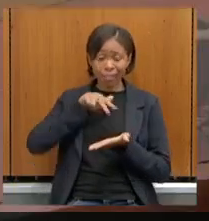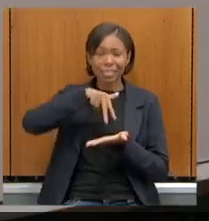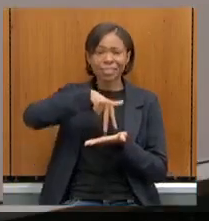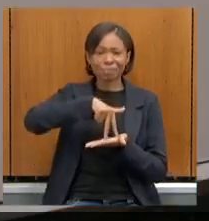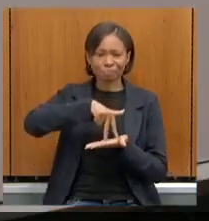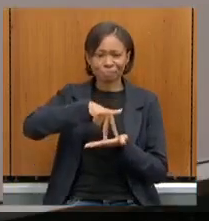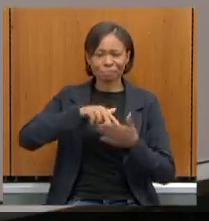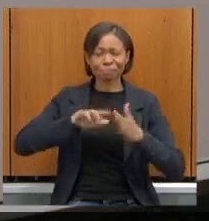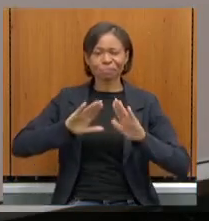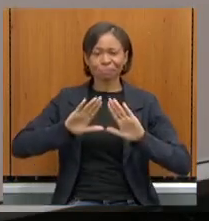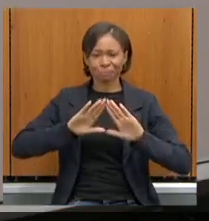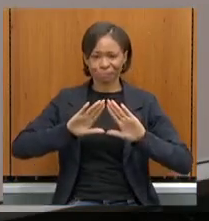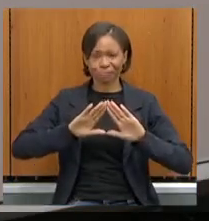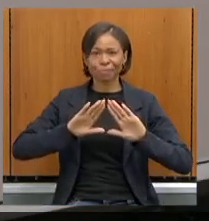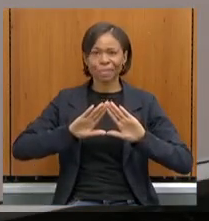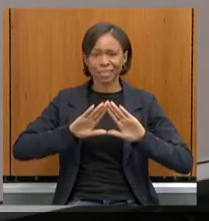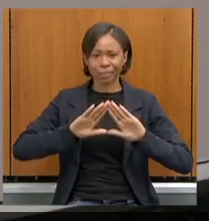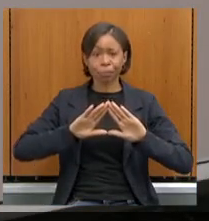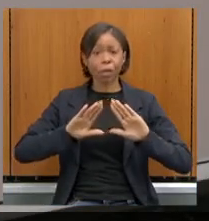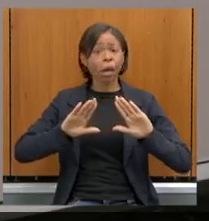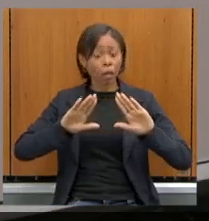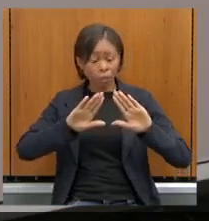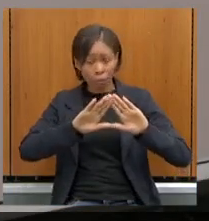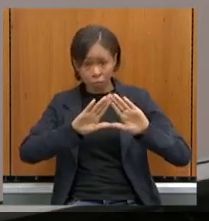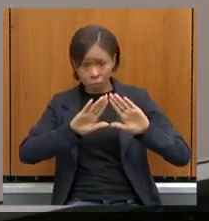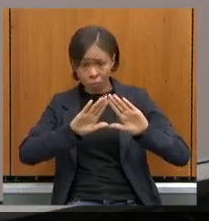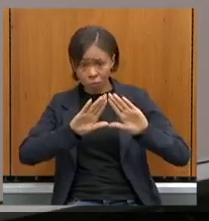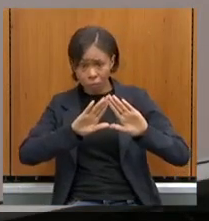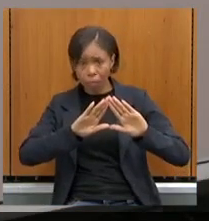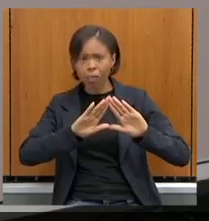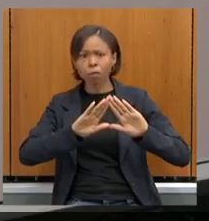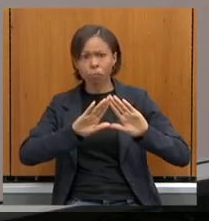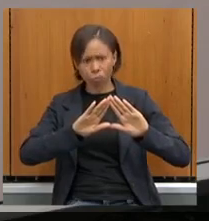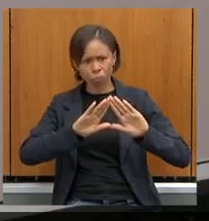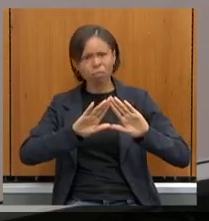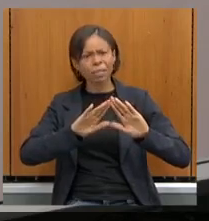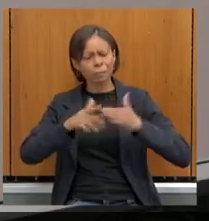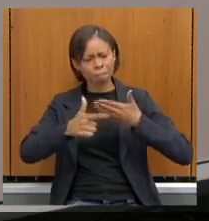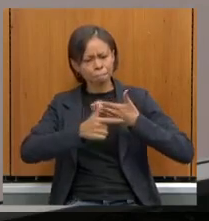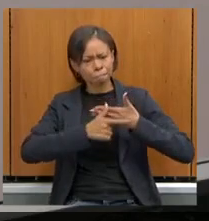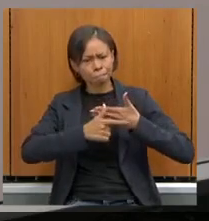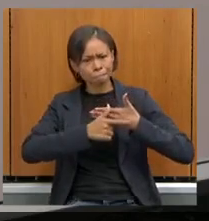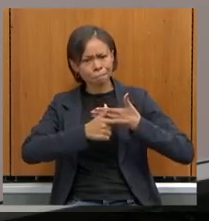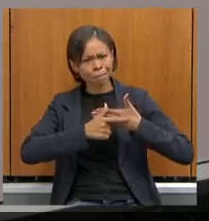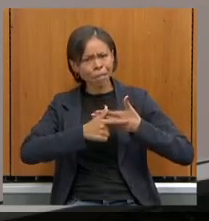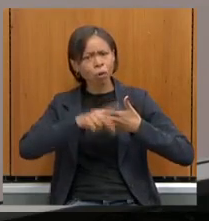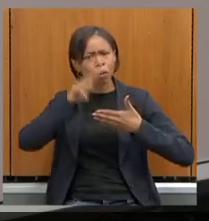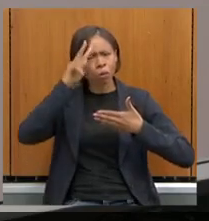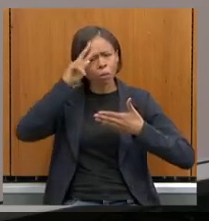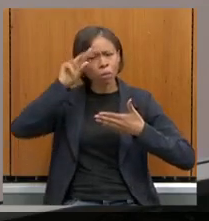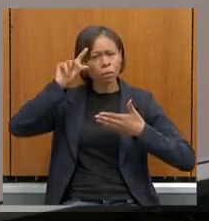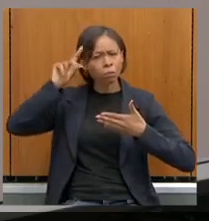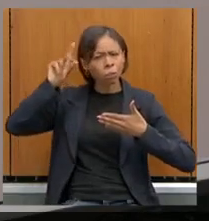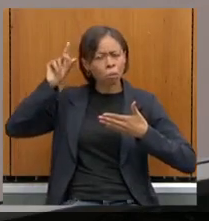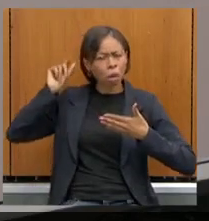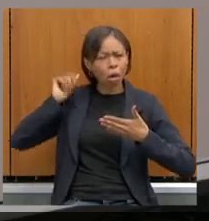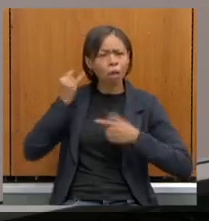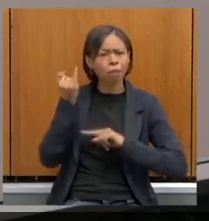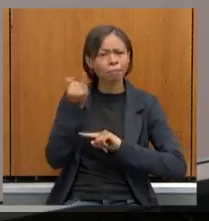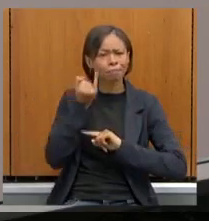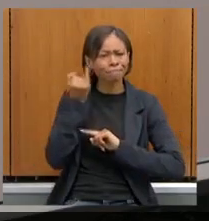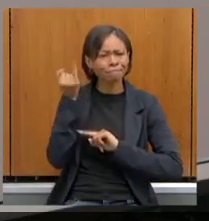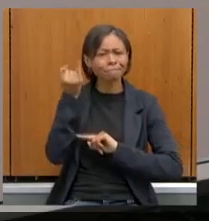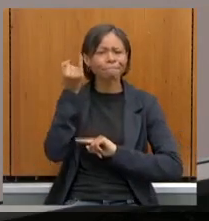Essa casa que tem feito um papel histórico, fundamental, muitas vezes